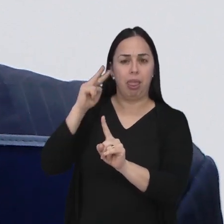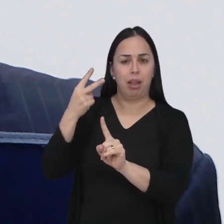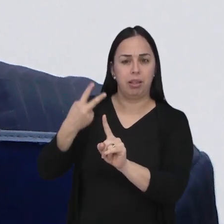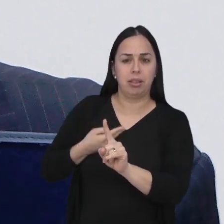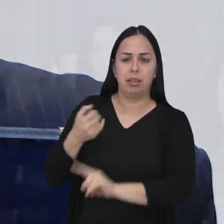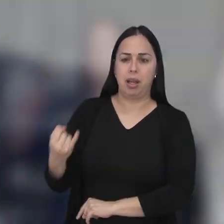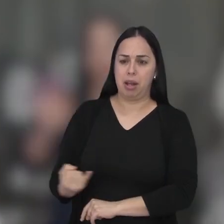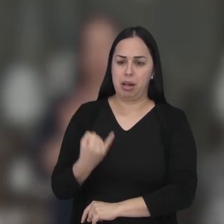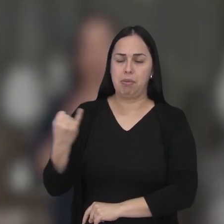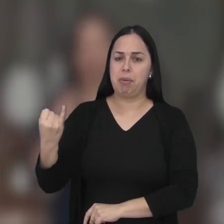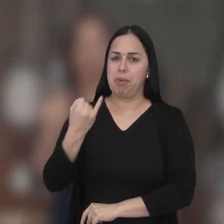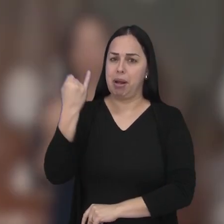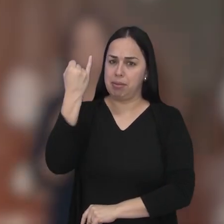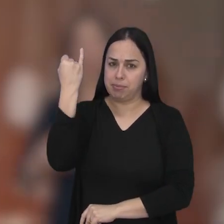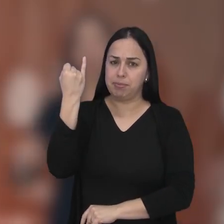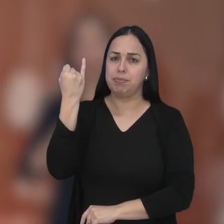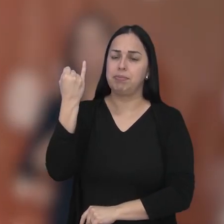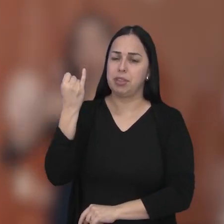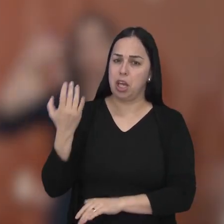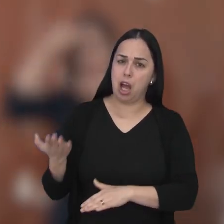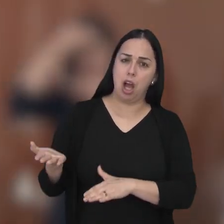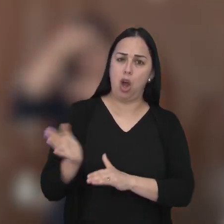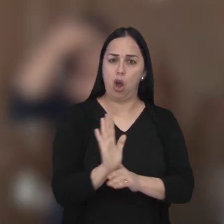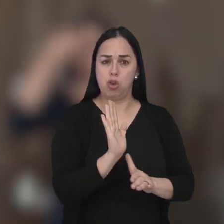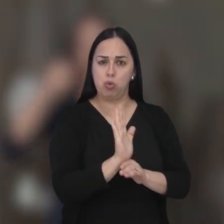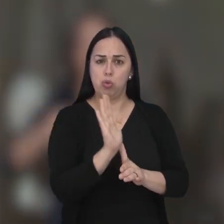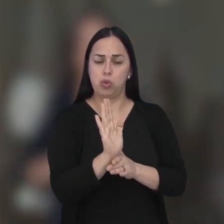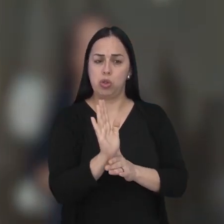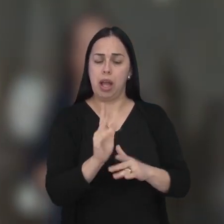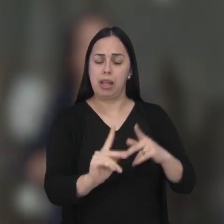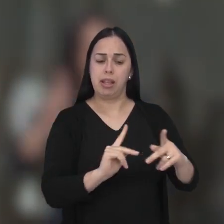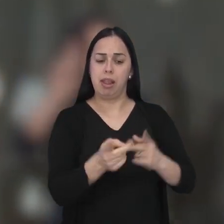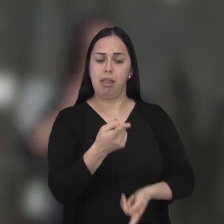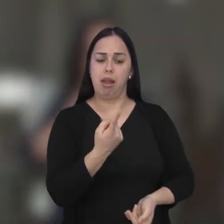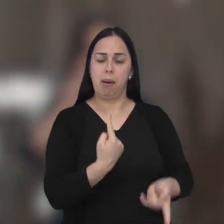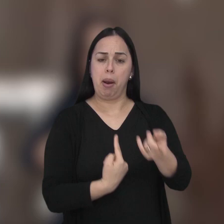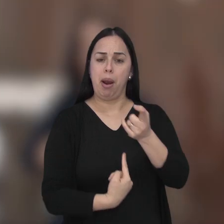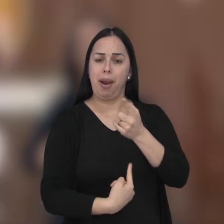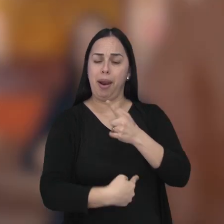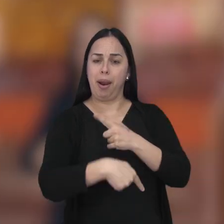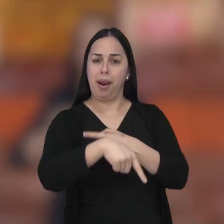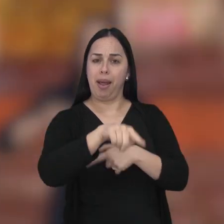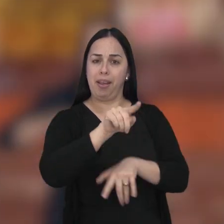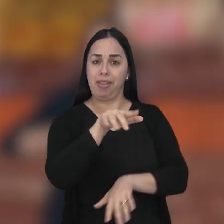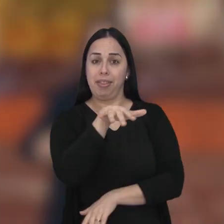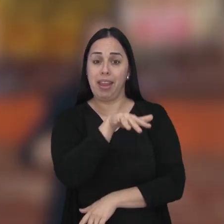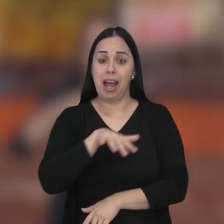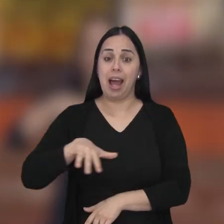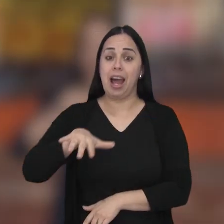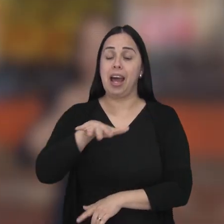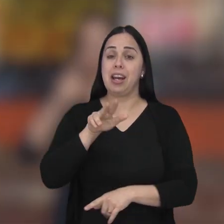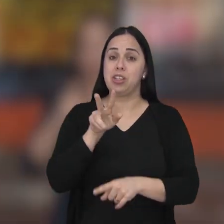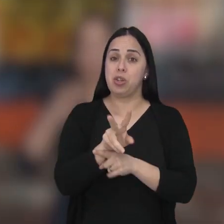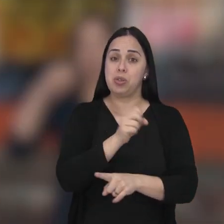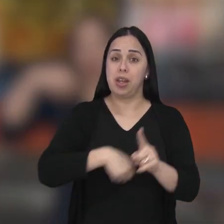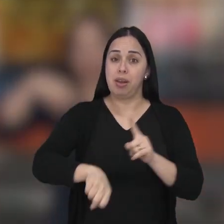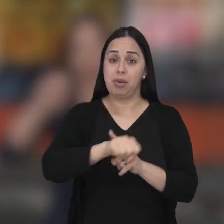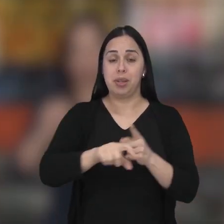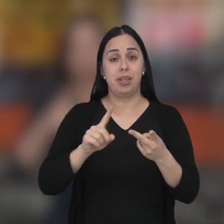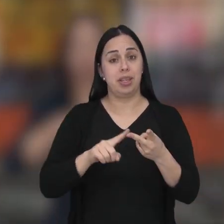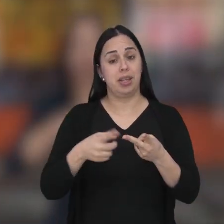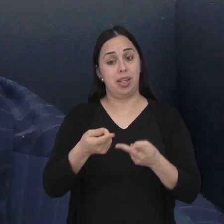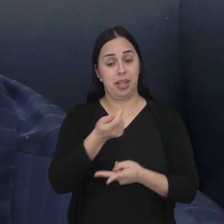o papel relevante do empresário que contribui com o desenvolvimento do município nas áreas social